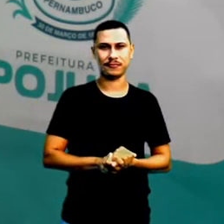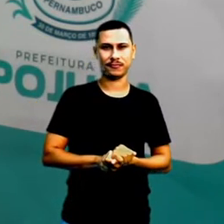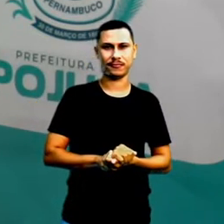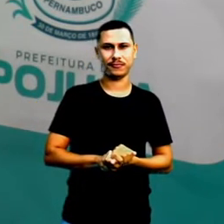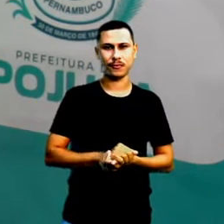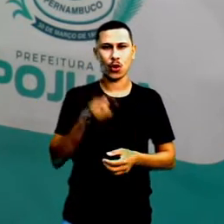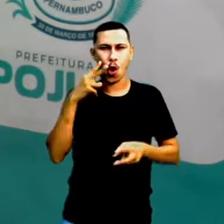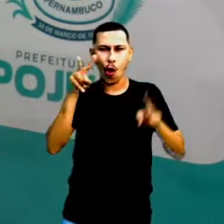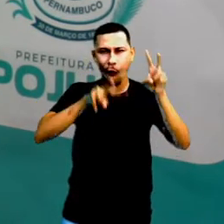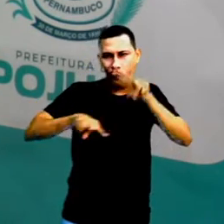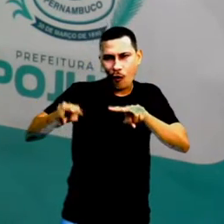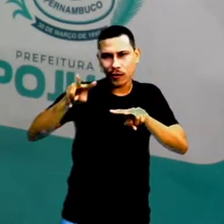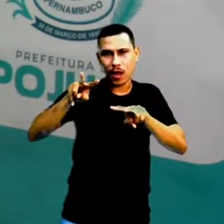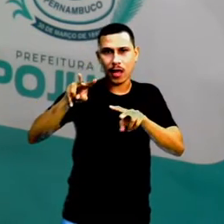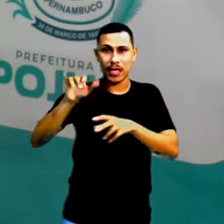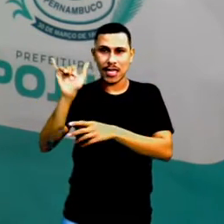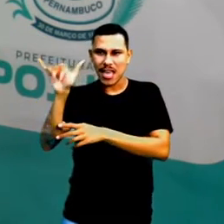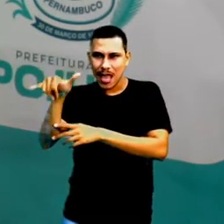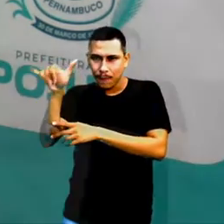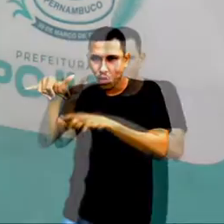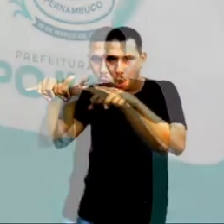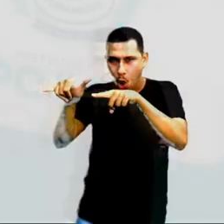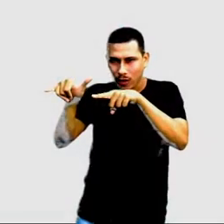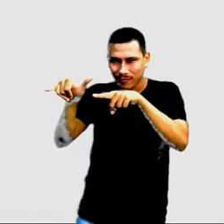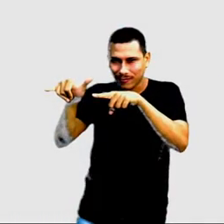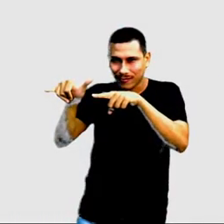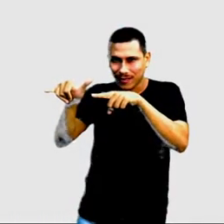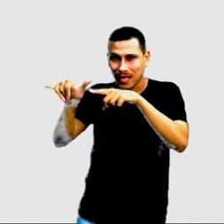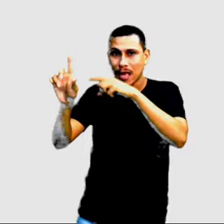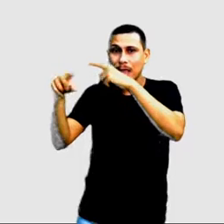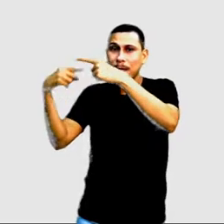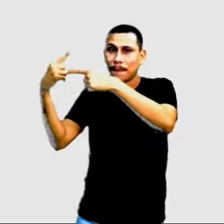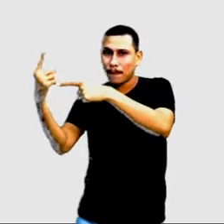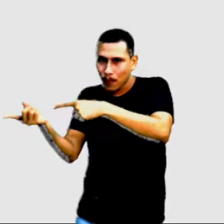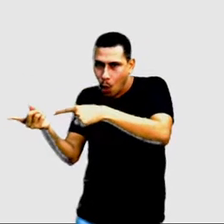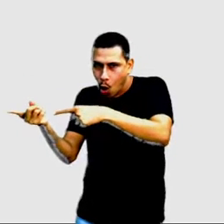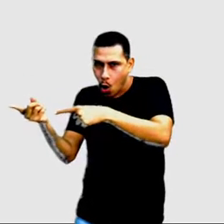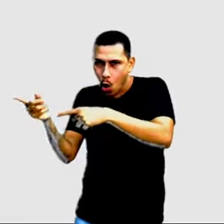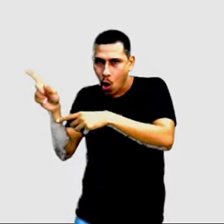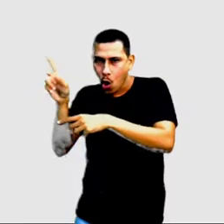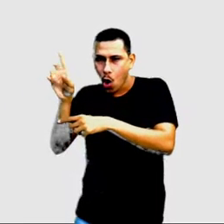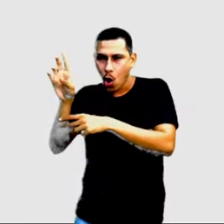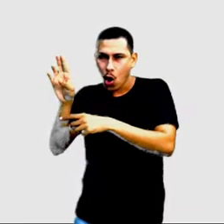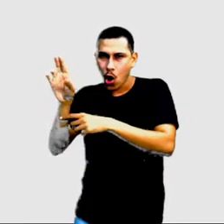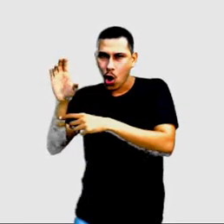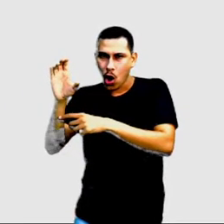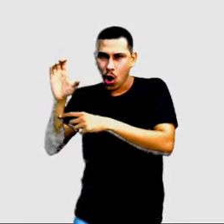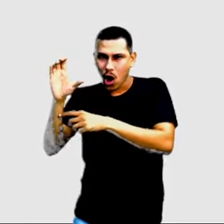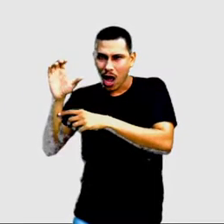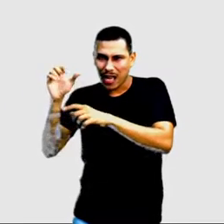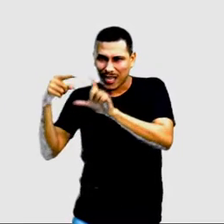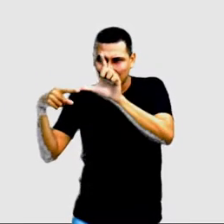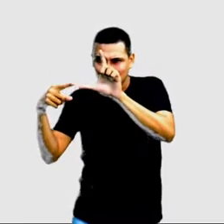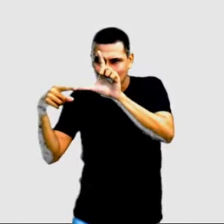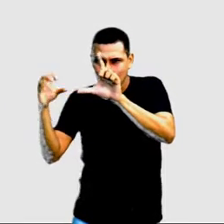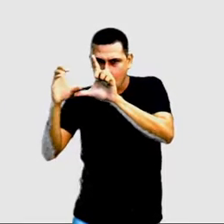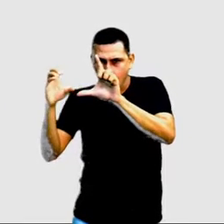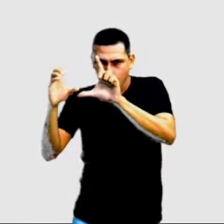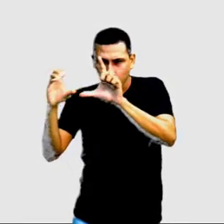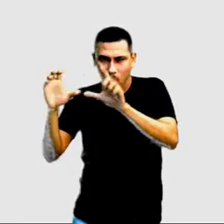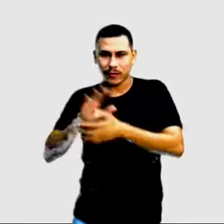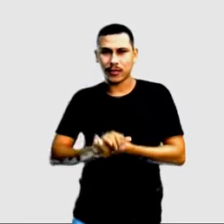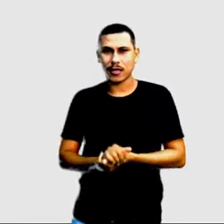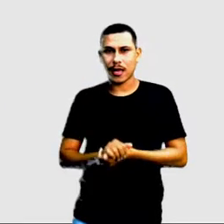aqui, terminou em Y precedido de consoante, nós aprendemos o quê? Que a gente tira o Y e